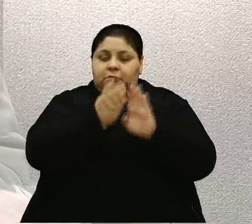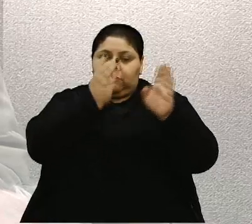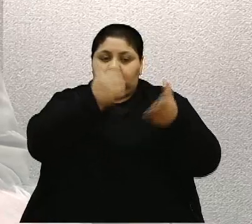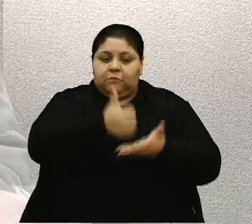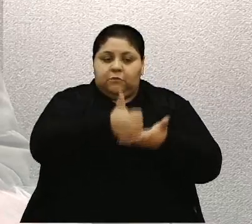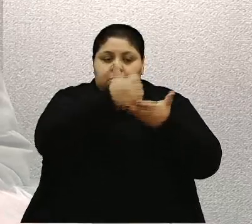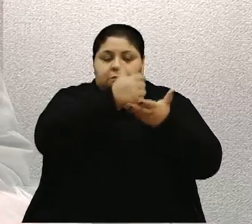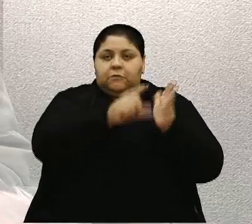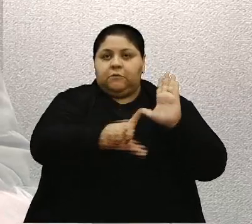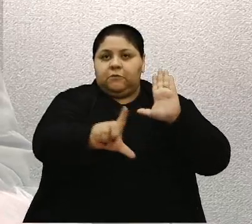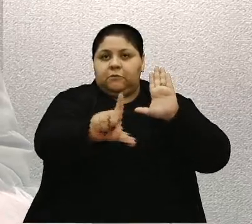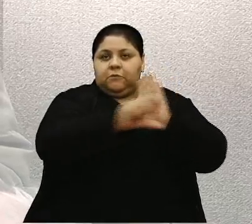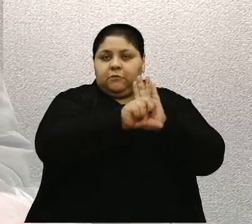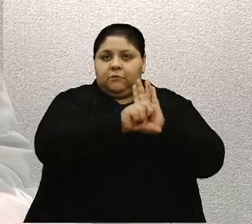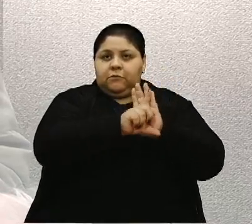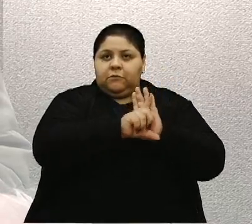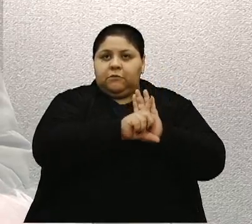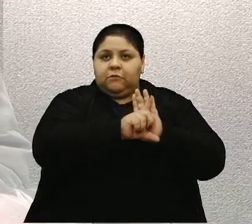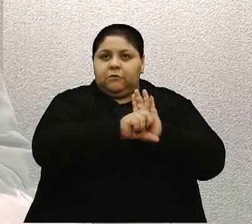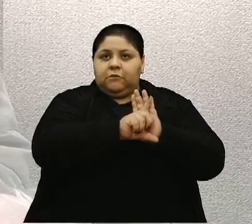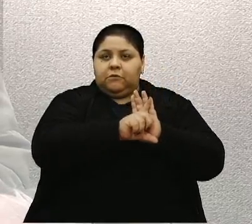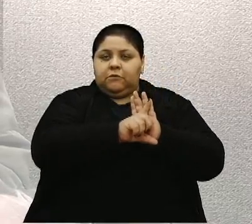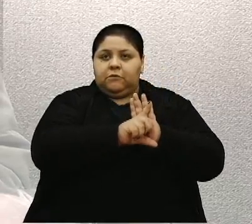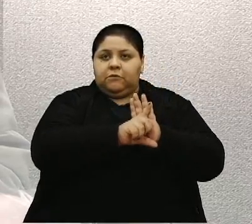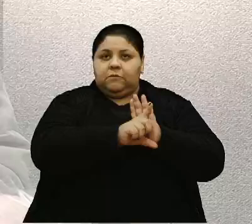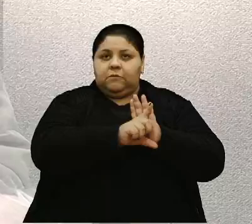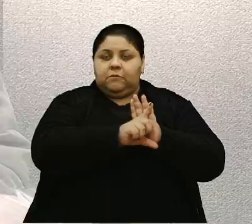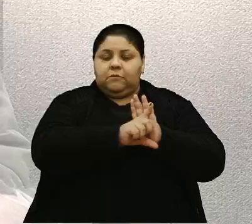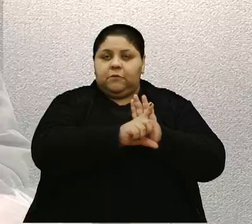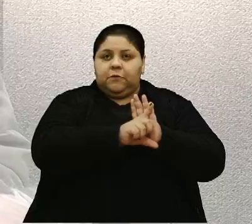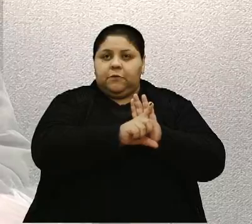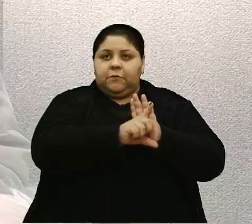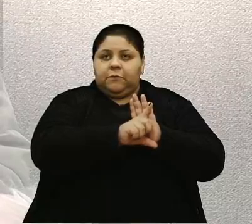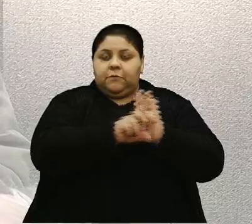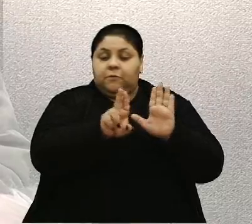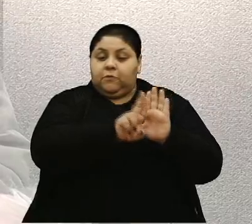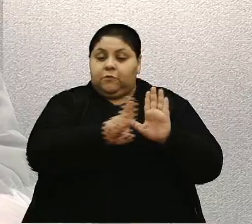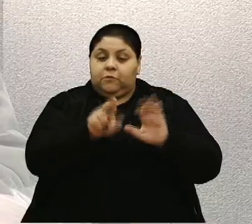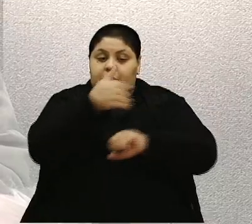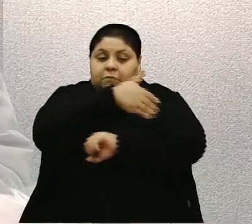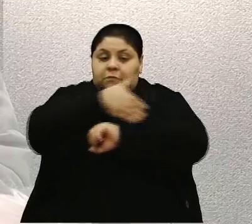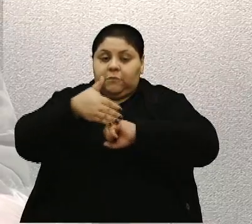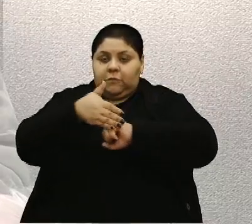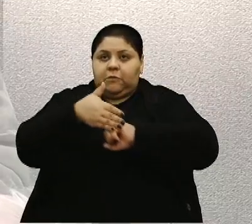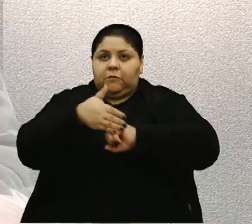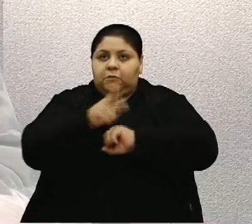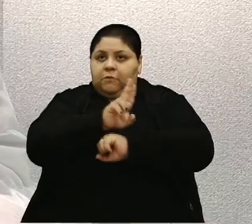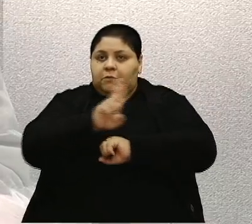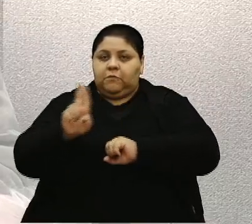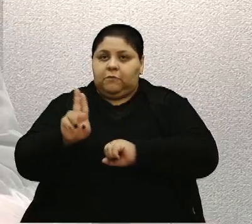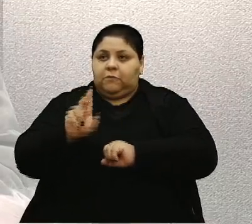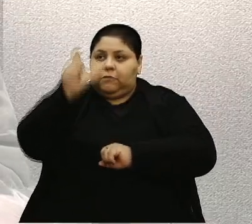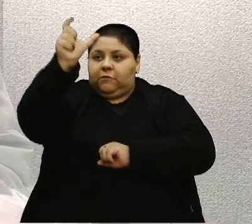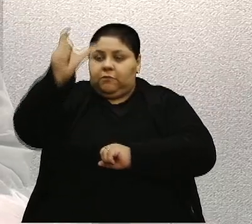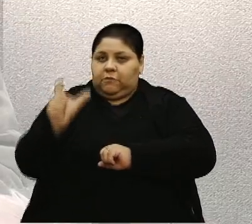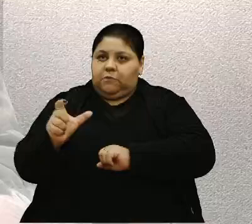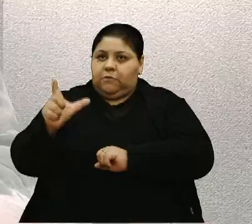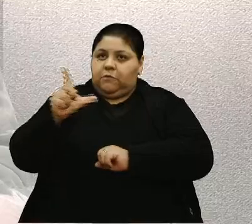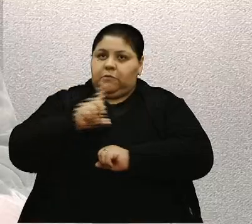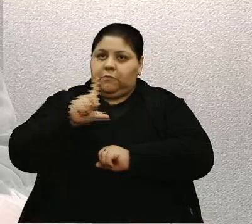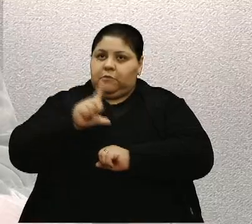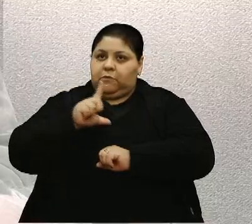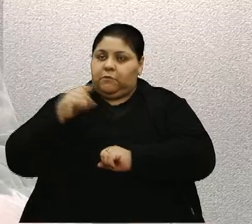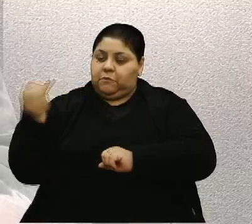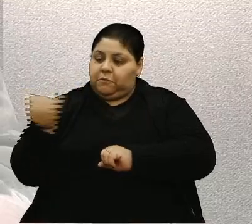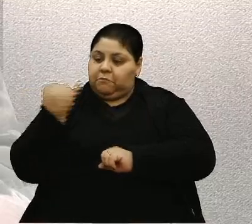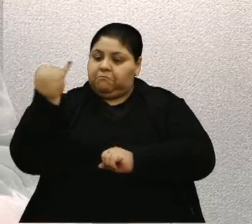legislação e manifestou-se pela sua legalidade. A denominação de vias públicas com os nomes de indivíduos que tiveram relevante